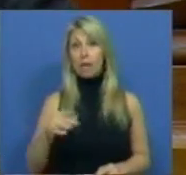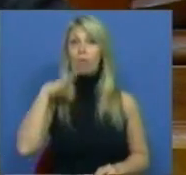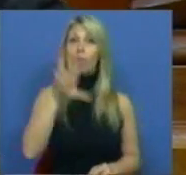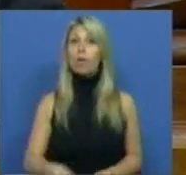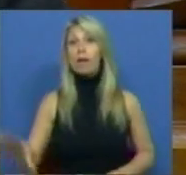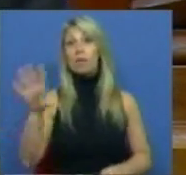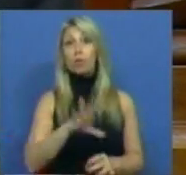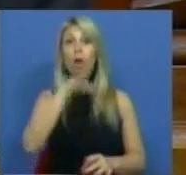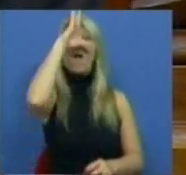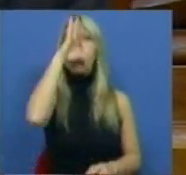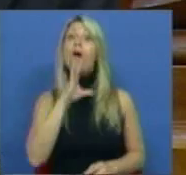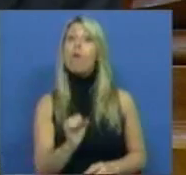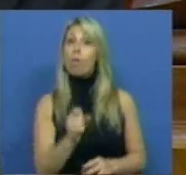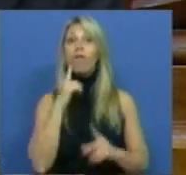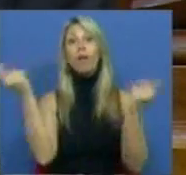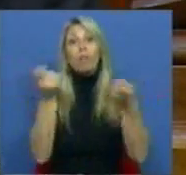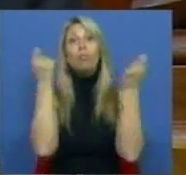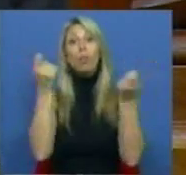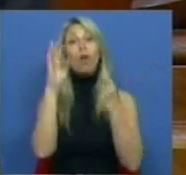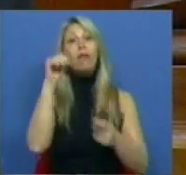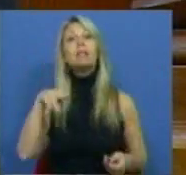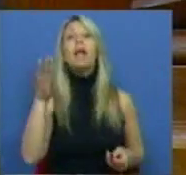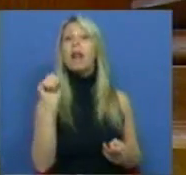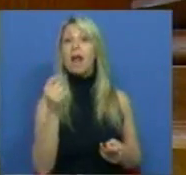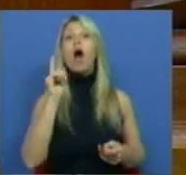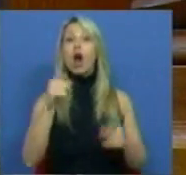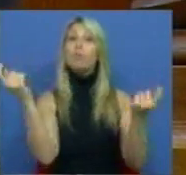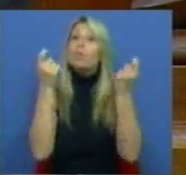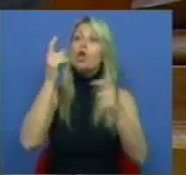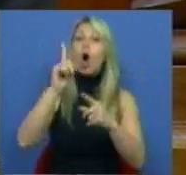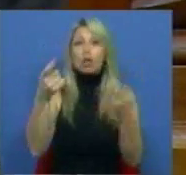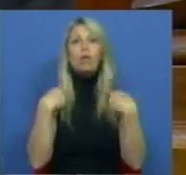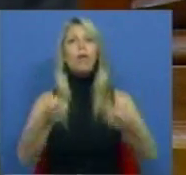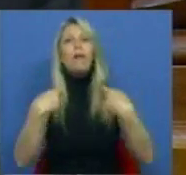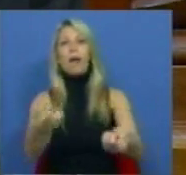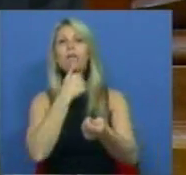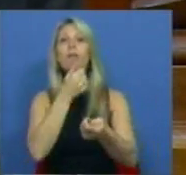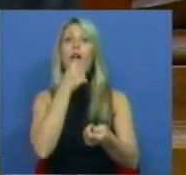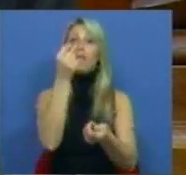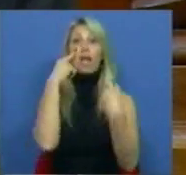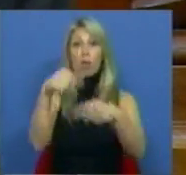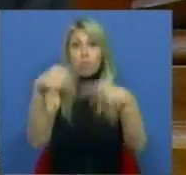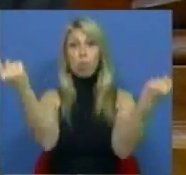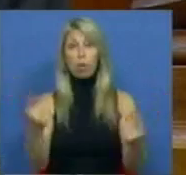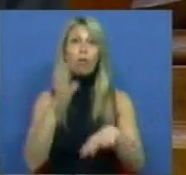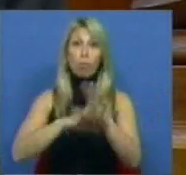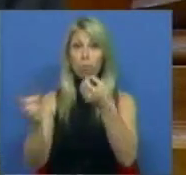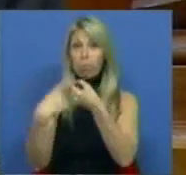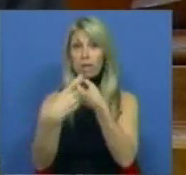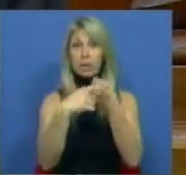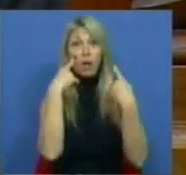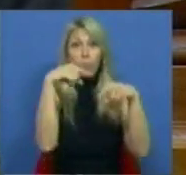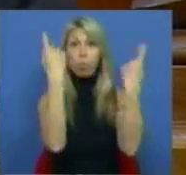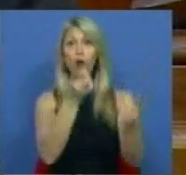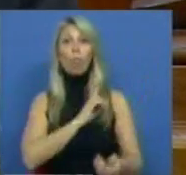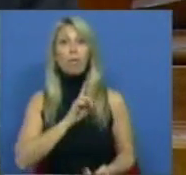Governo promove no Serviço Nacional de Saúde o desperdício dos dinheiros públicos. Desperdício nas parcerias